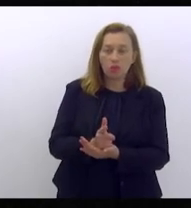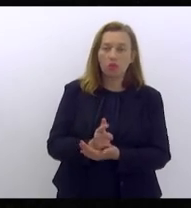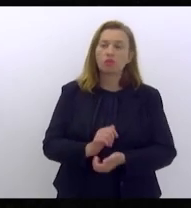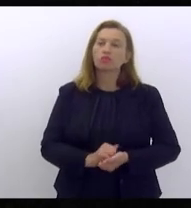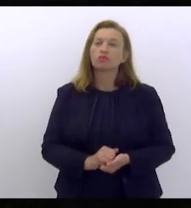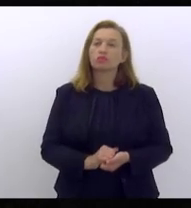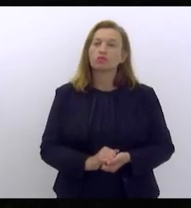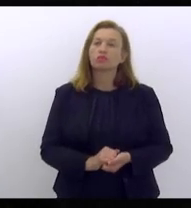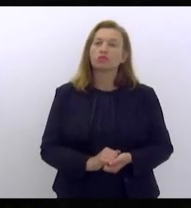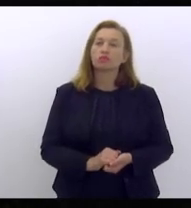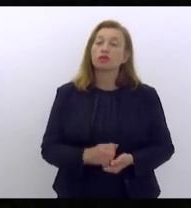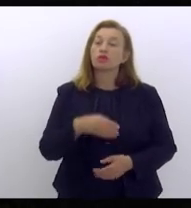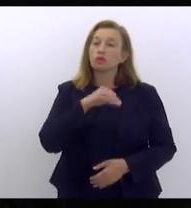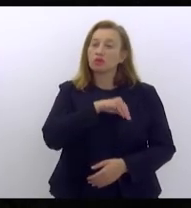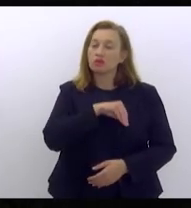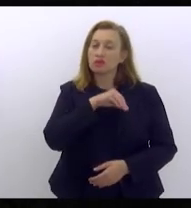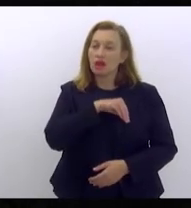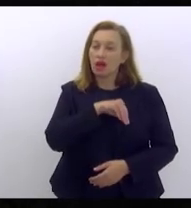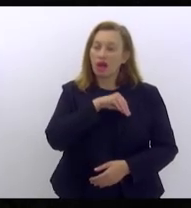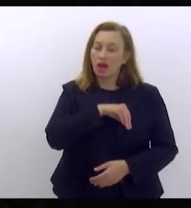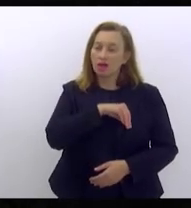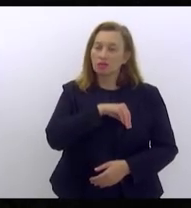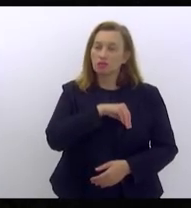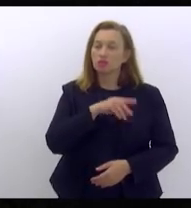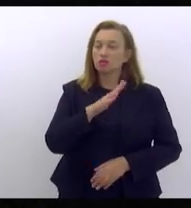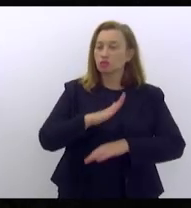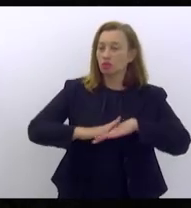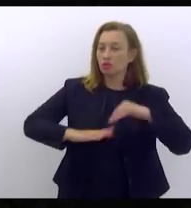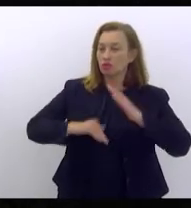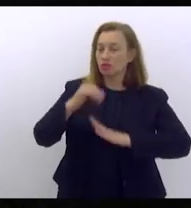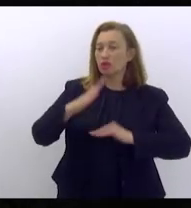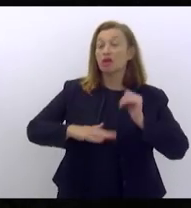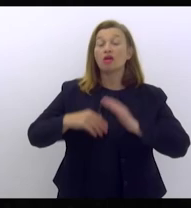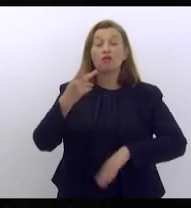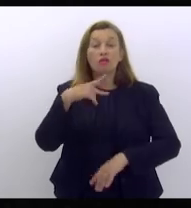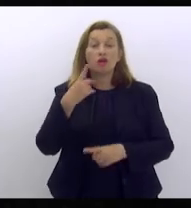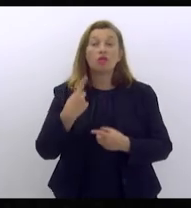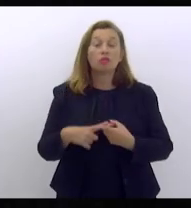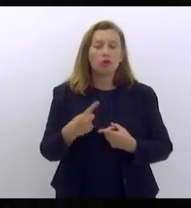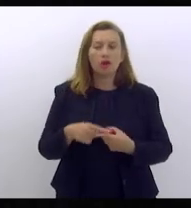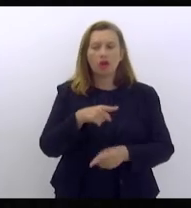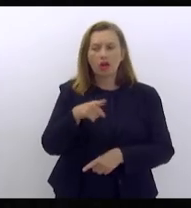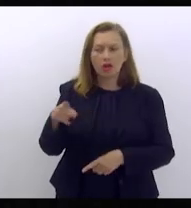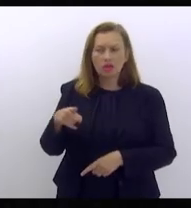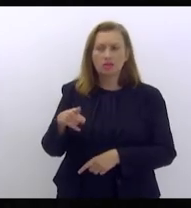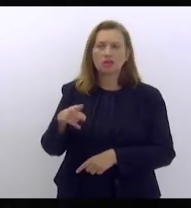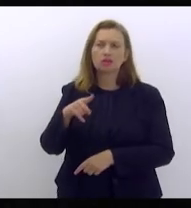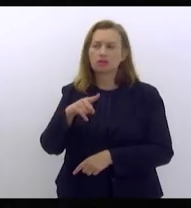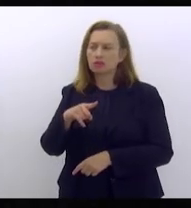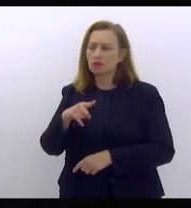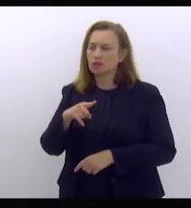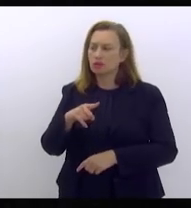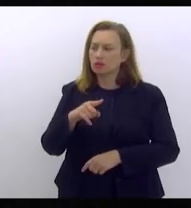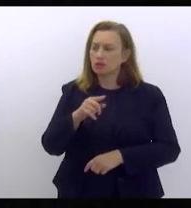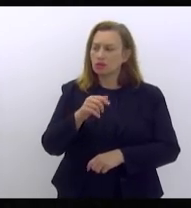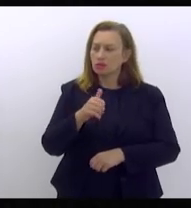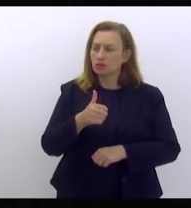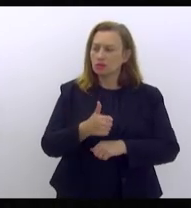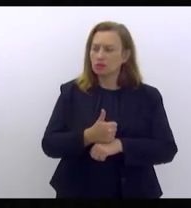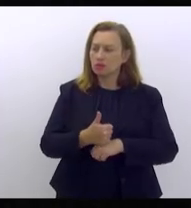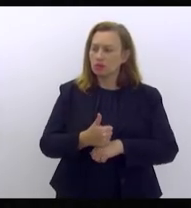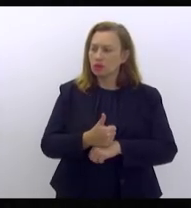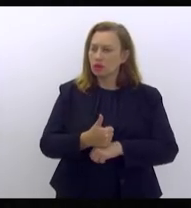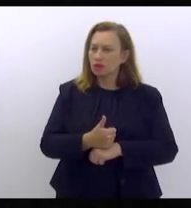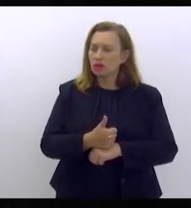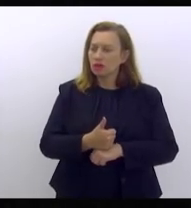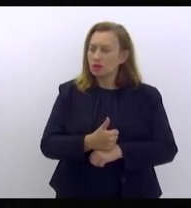não pagou o salário dos profissionais. Digo isso até porque esses profissionais estão fazendo reposição, estão